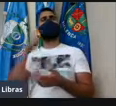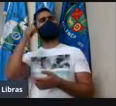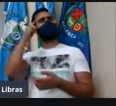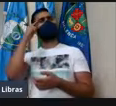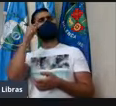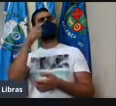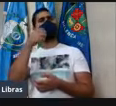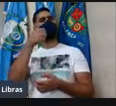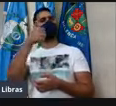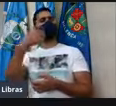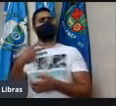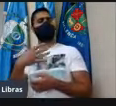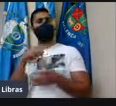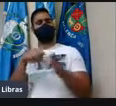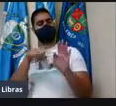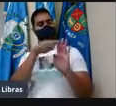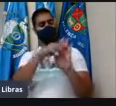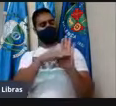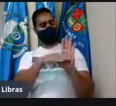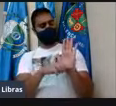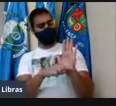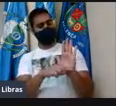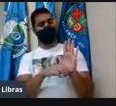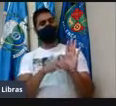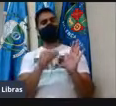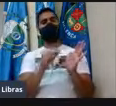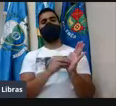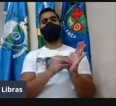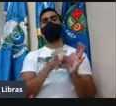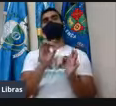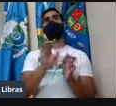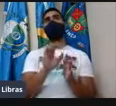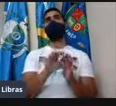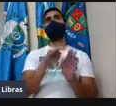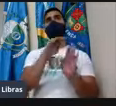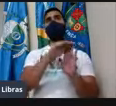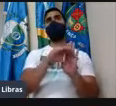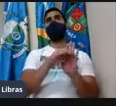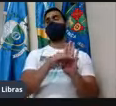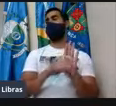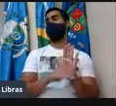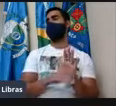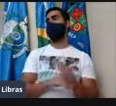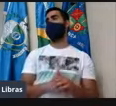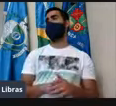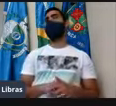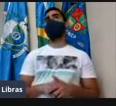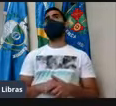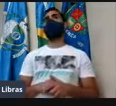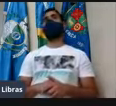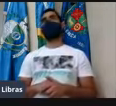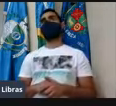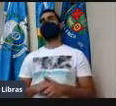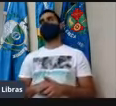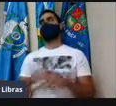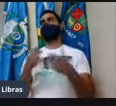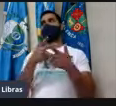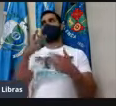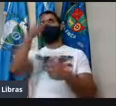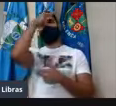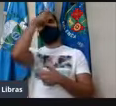é o 14º. Os outros são de responsabilidade da